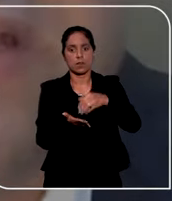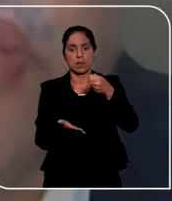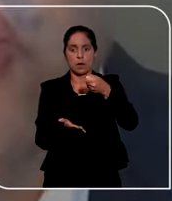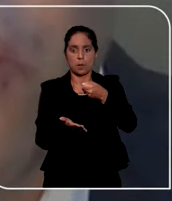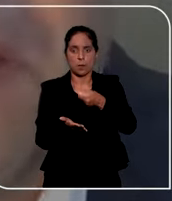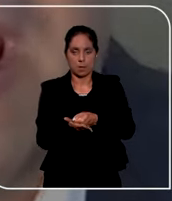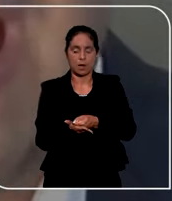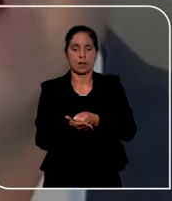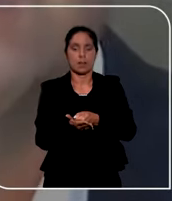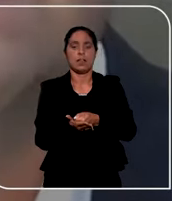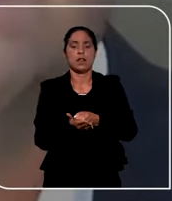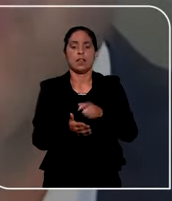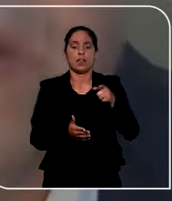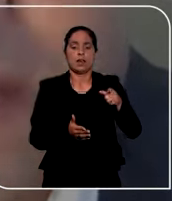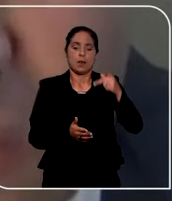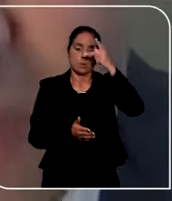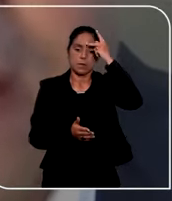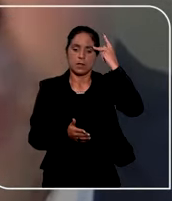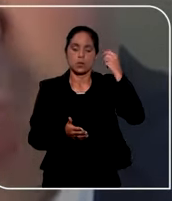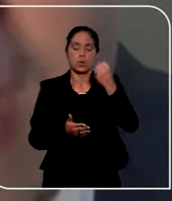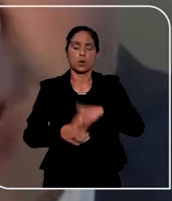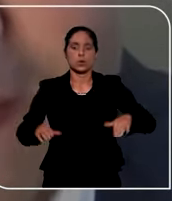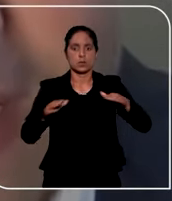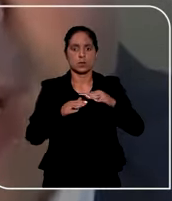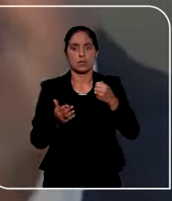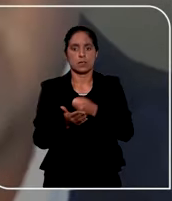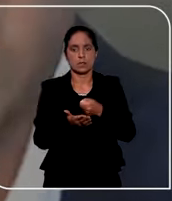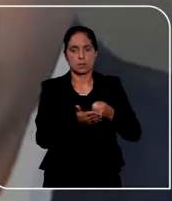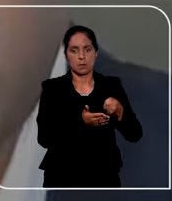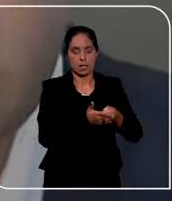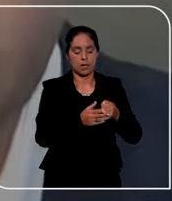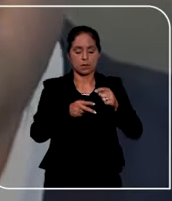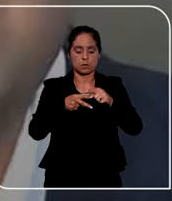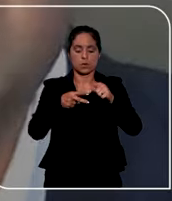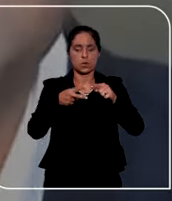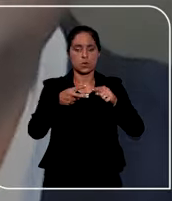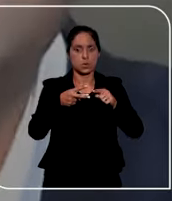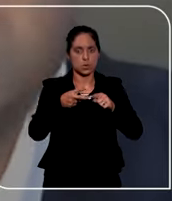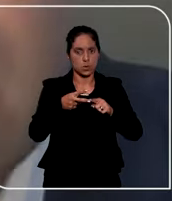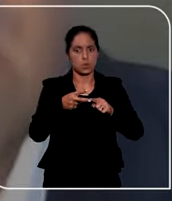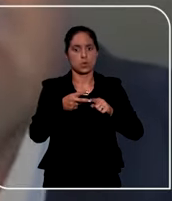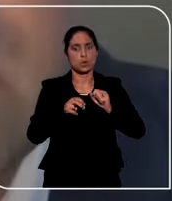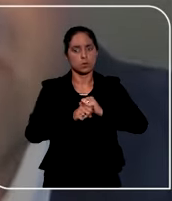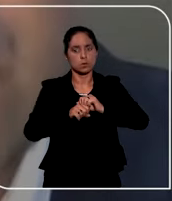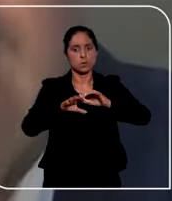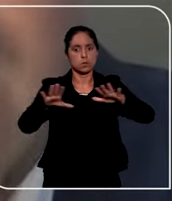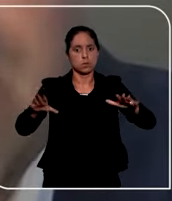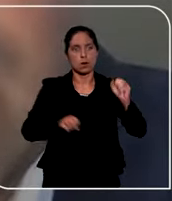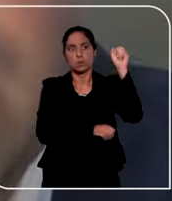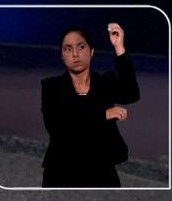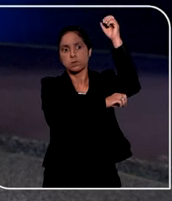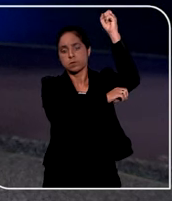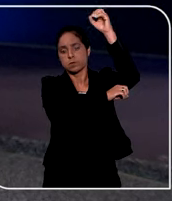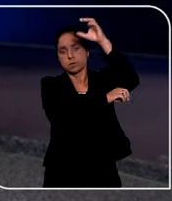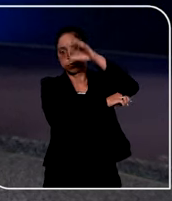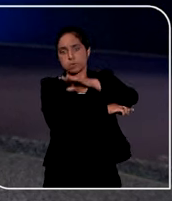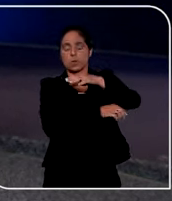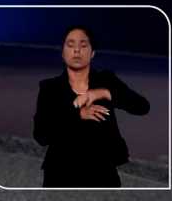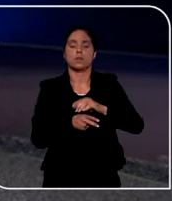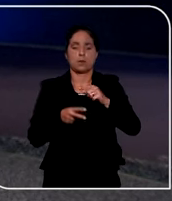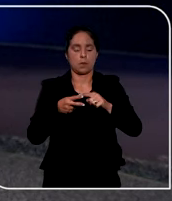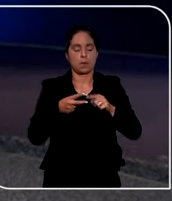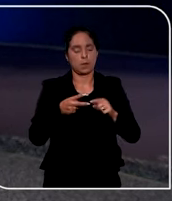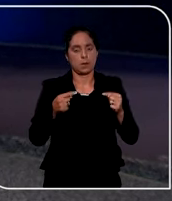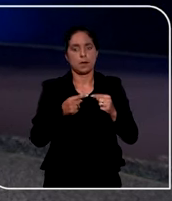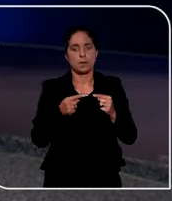cobrança sobre a distribuição da energia elétrica e a tú sobre a transmissão dessa energia elétrica semana que